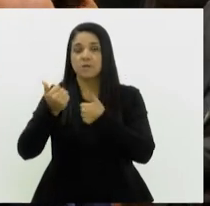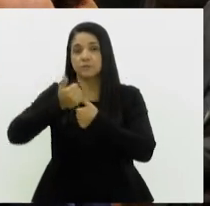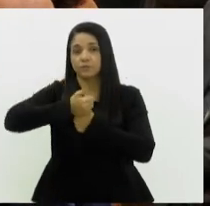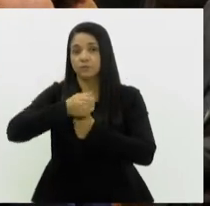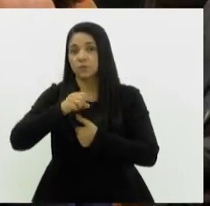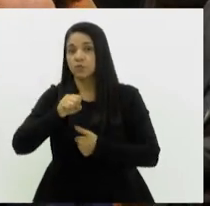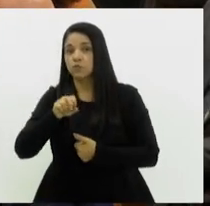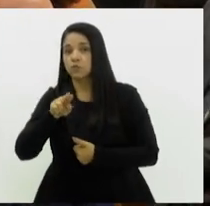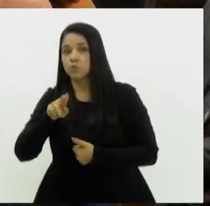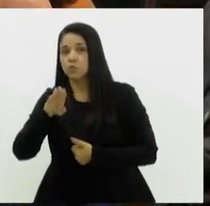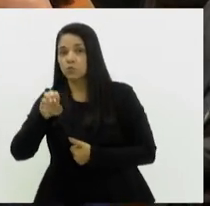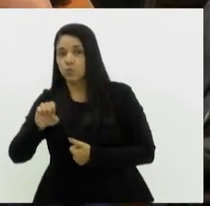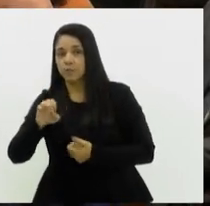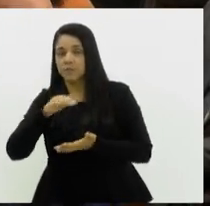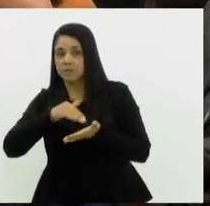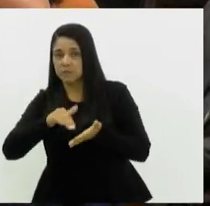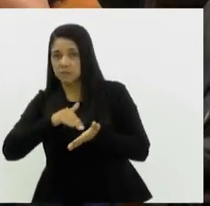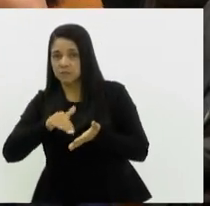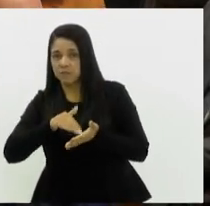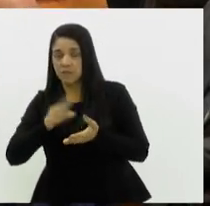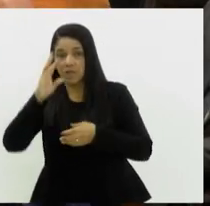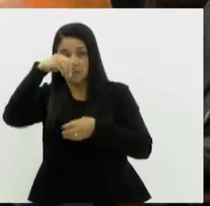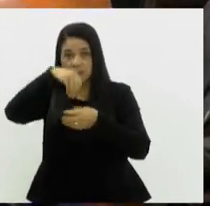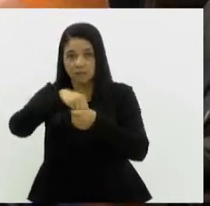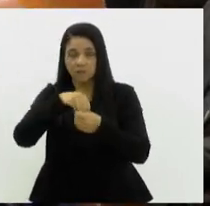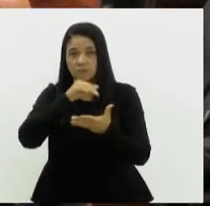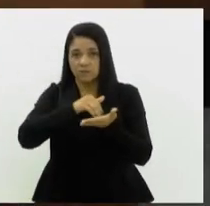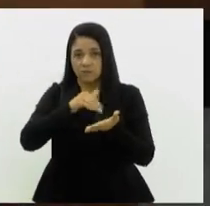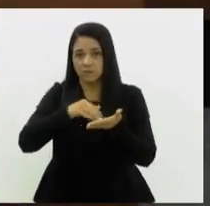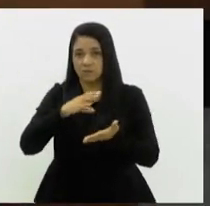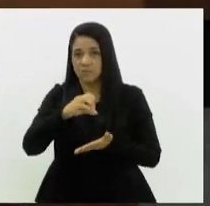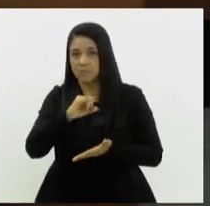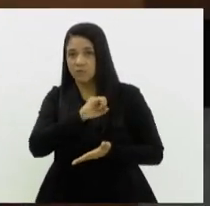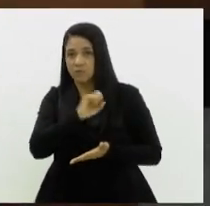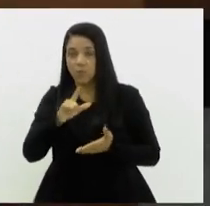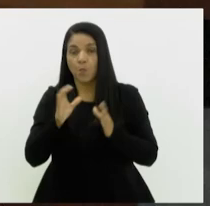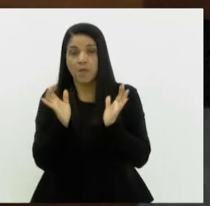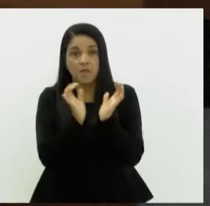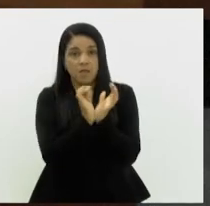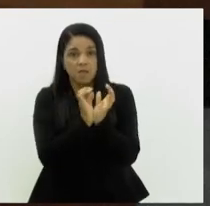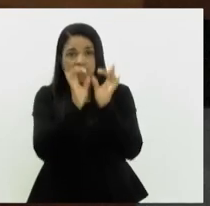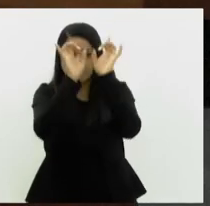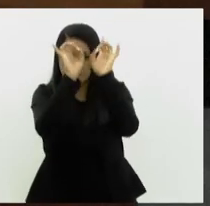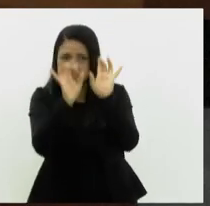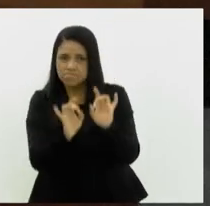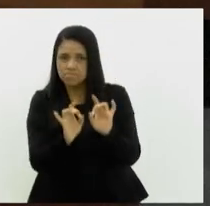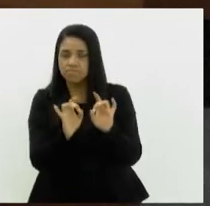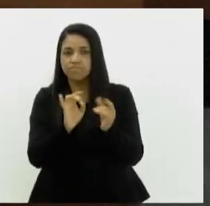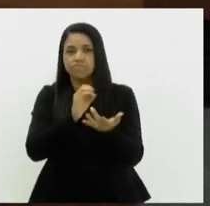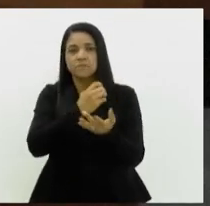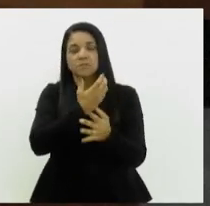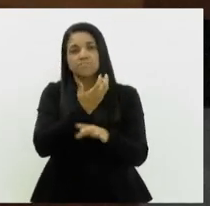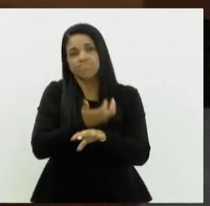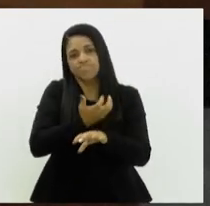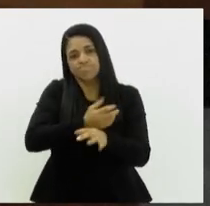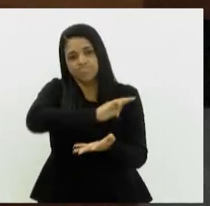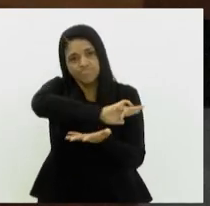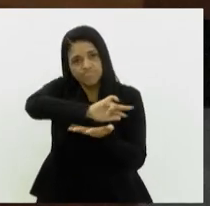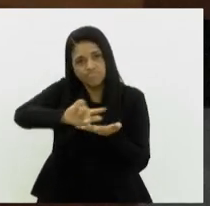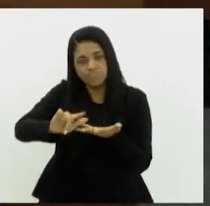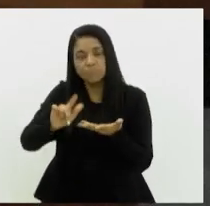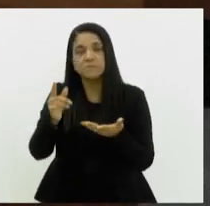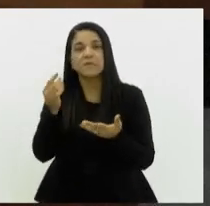subsecretaria dentro da Secretaria Civil com uma equipe de especialistas multidisciplinares para poder atender